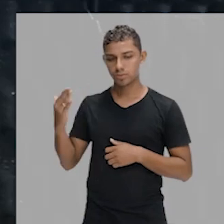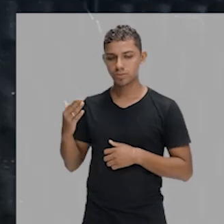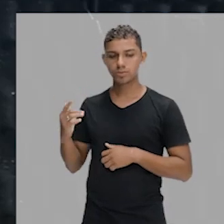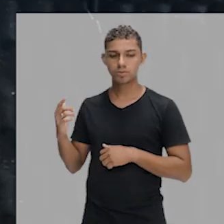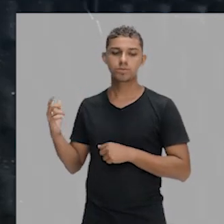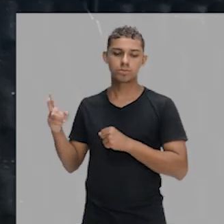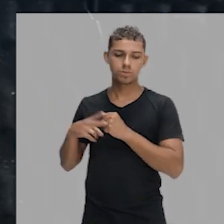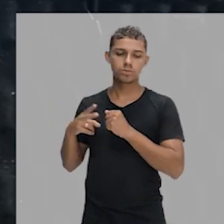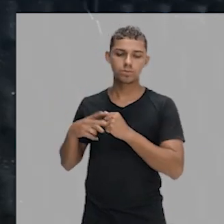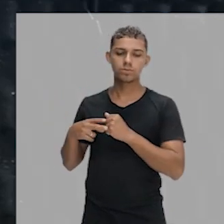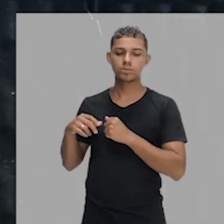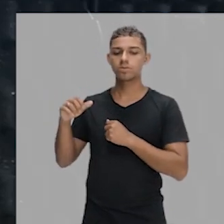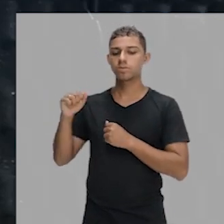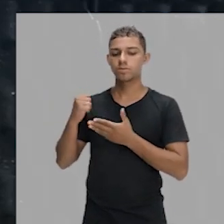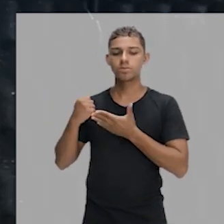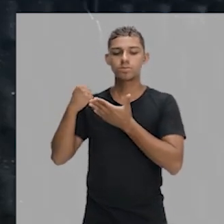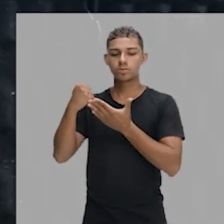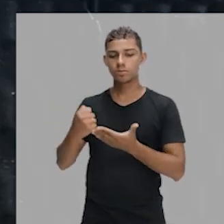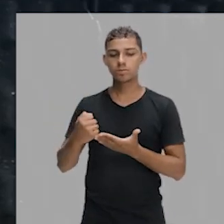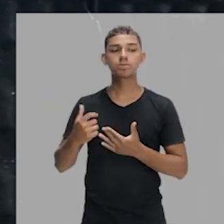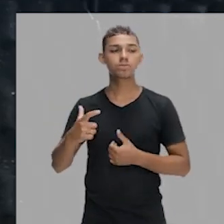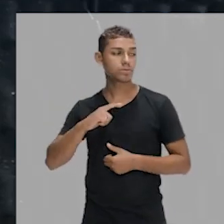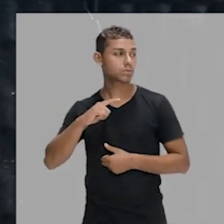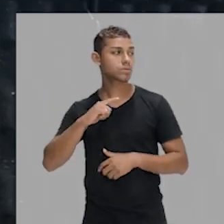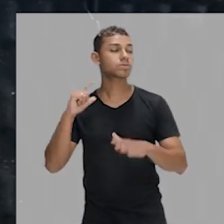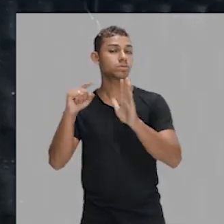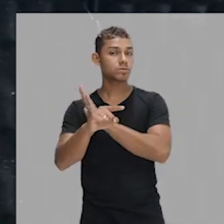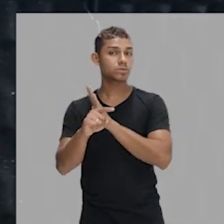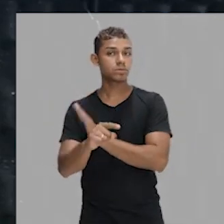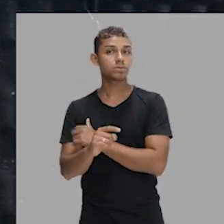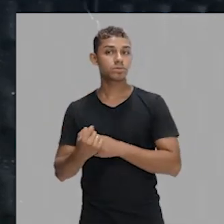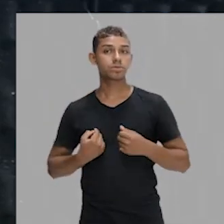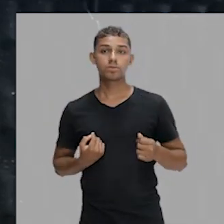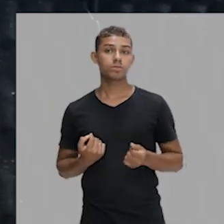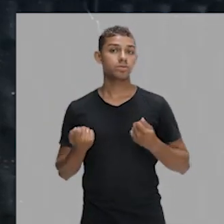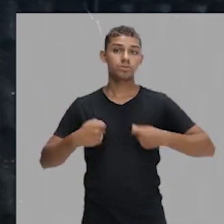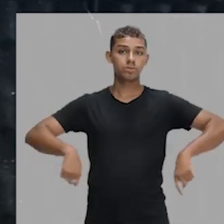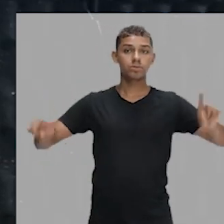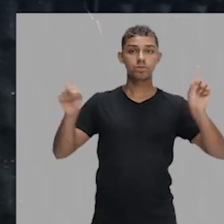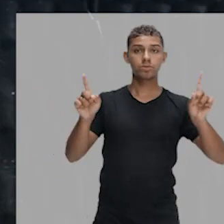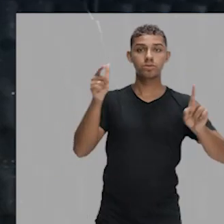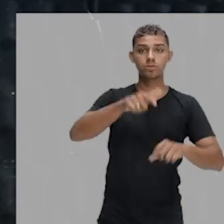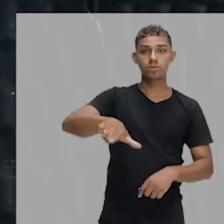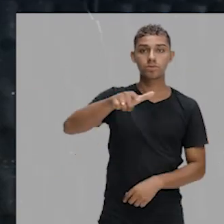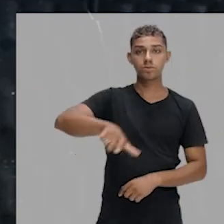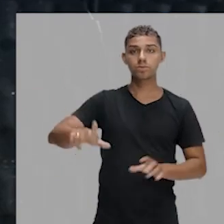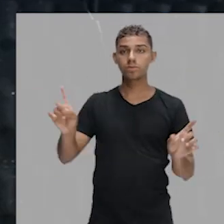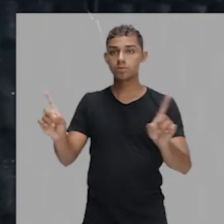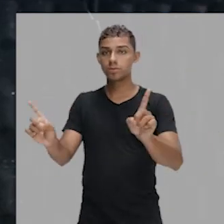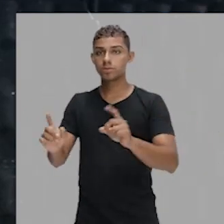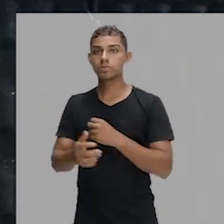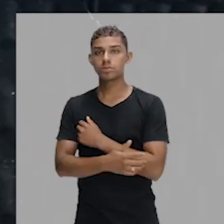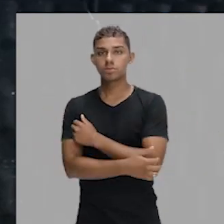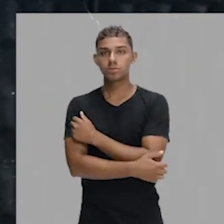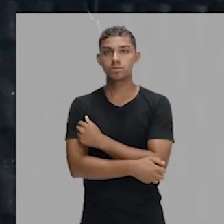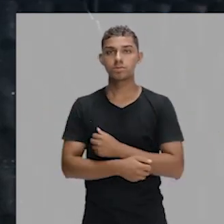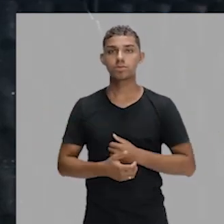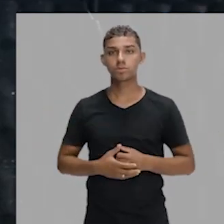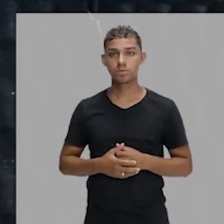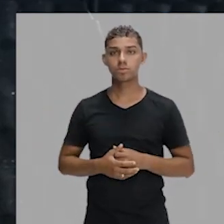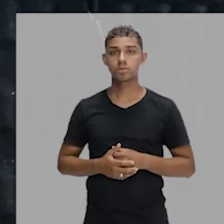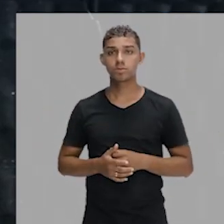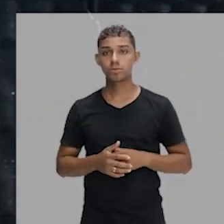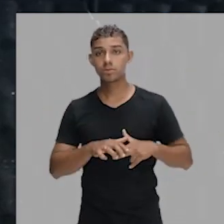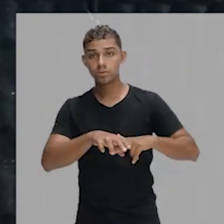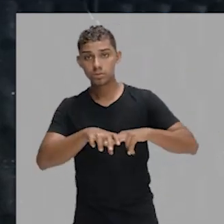pergunta. Então, se você já tem o ES no verbo auxiliar, não precisa repetir o ES no verbo principal. Por isso que nós